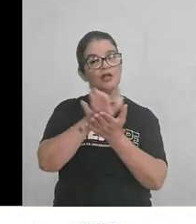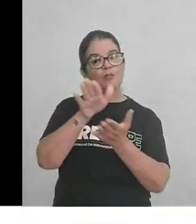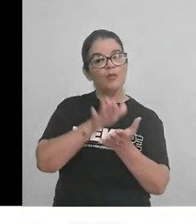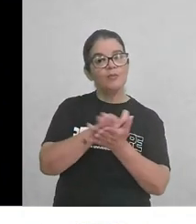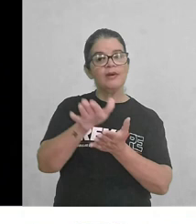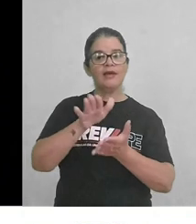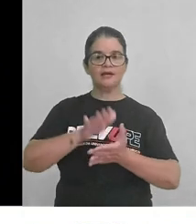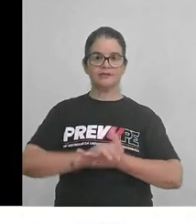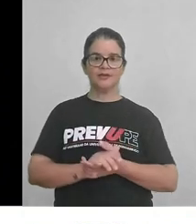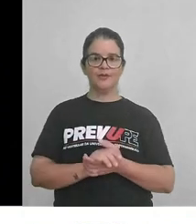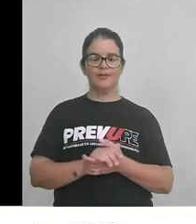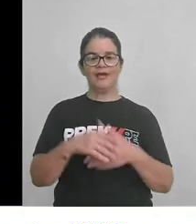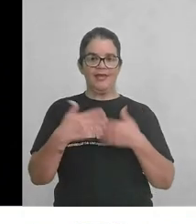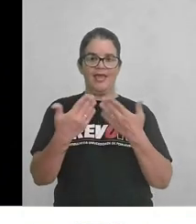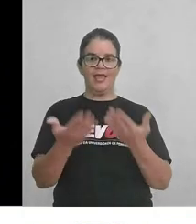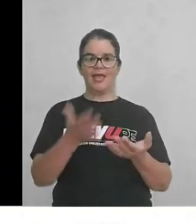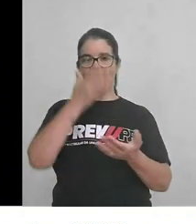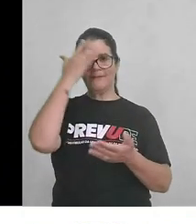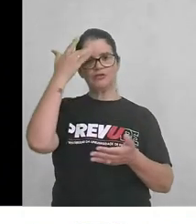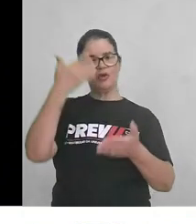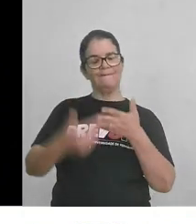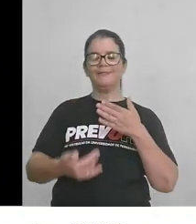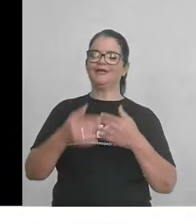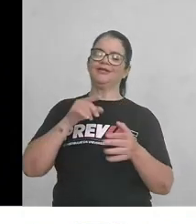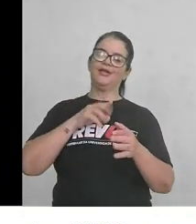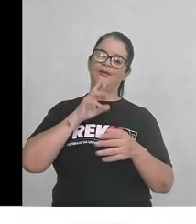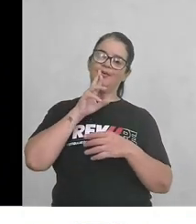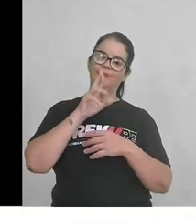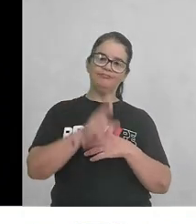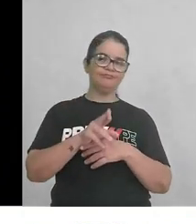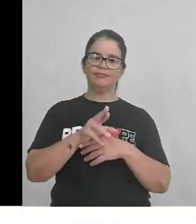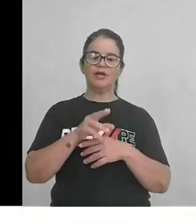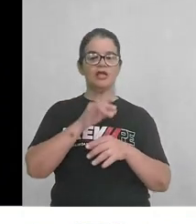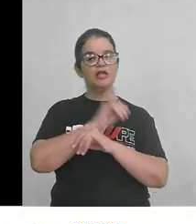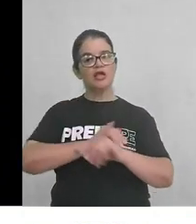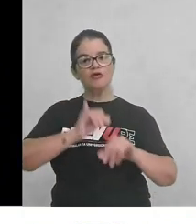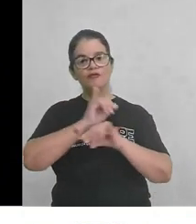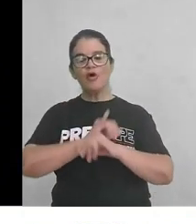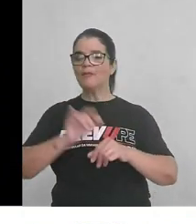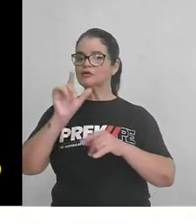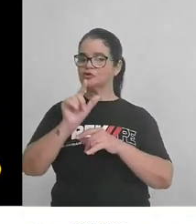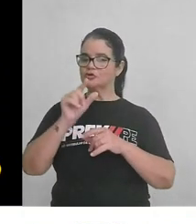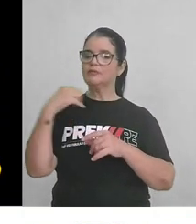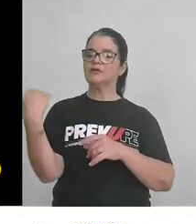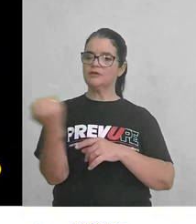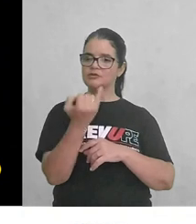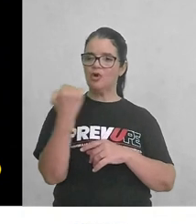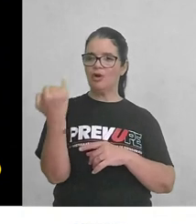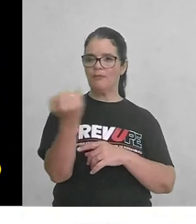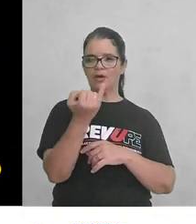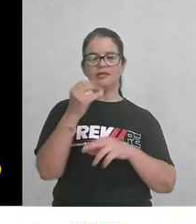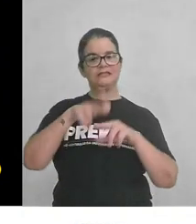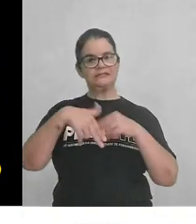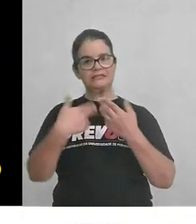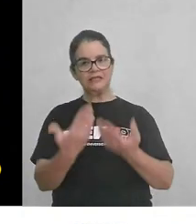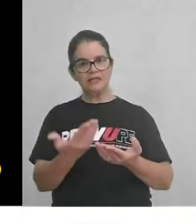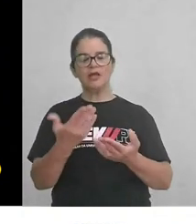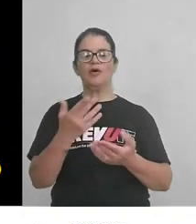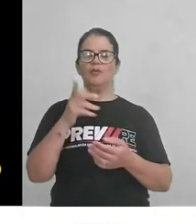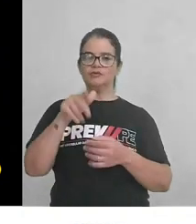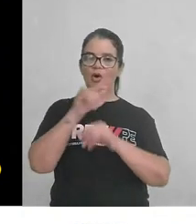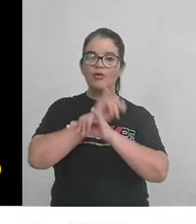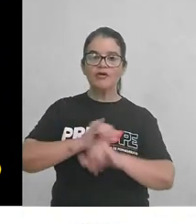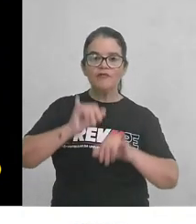informações mínimas são importantes. Então, são informações específicas do texto que às vezes ela pode fazer